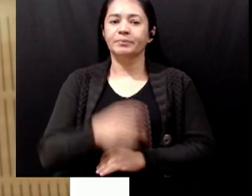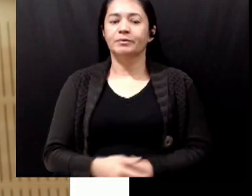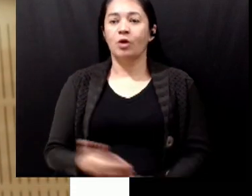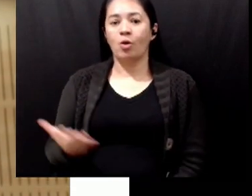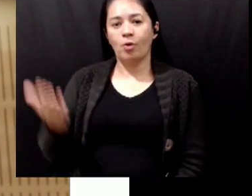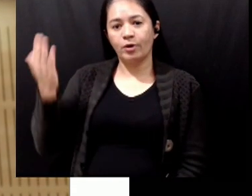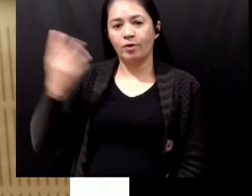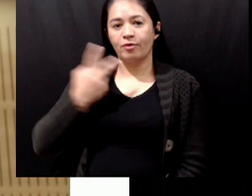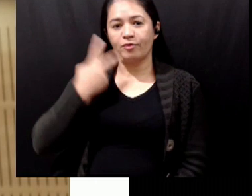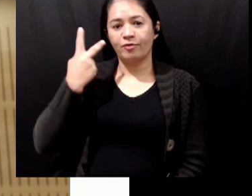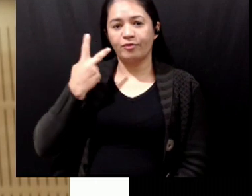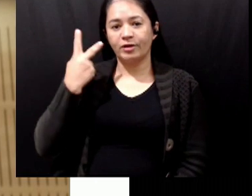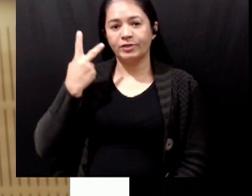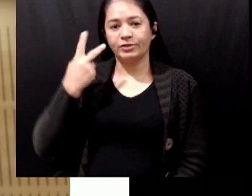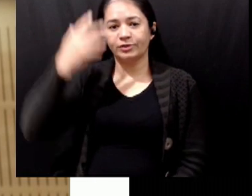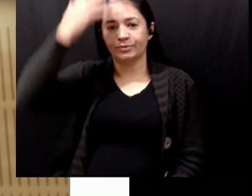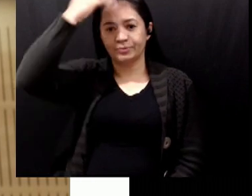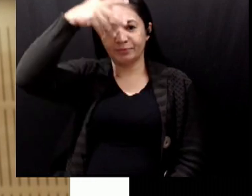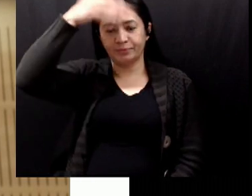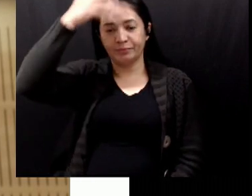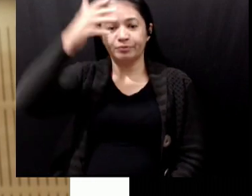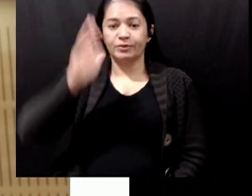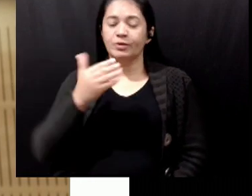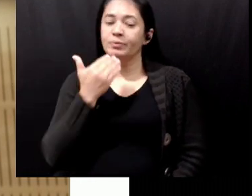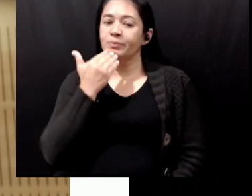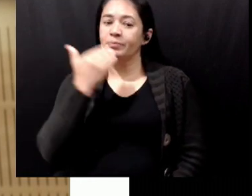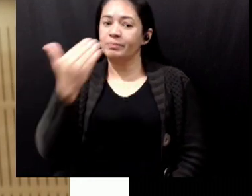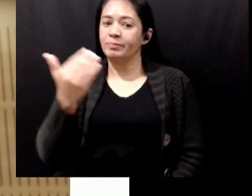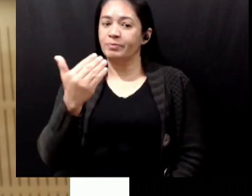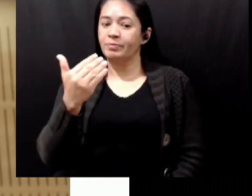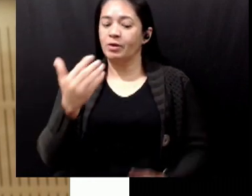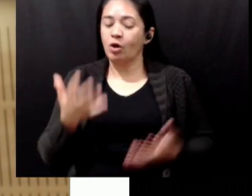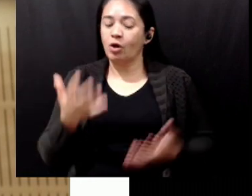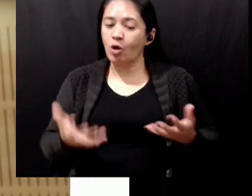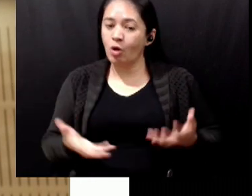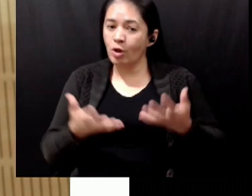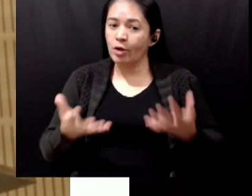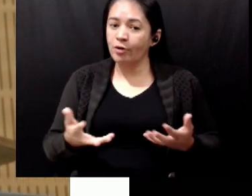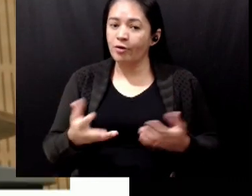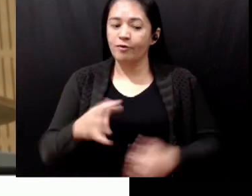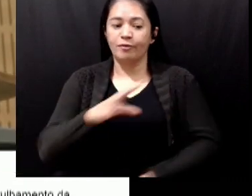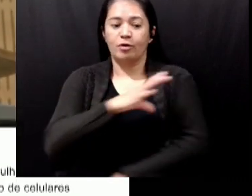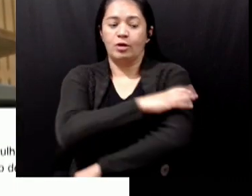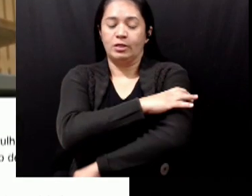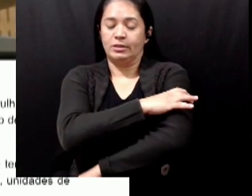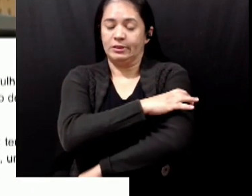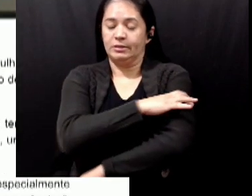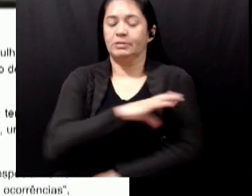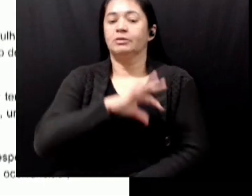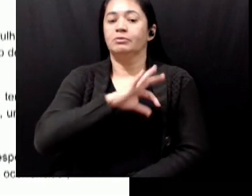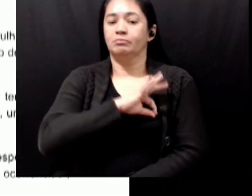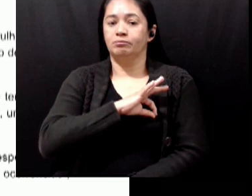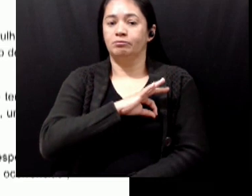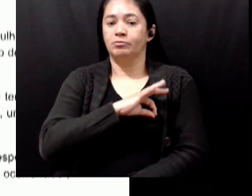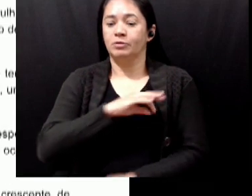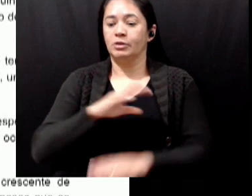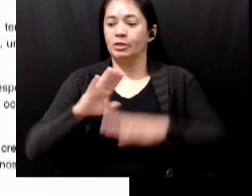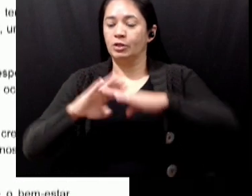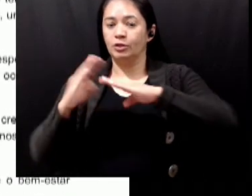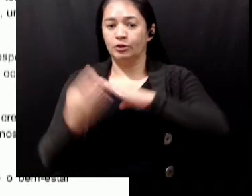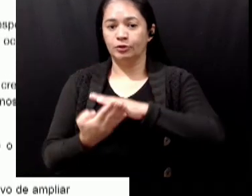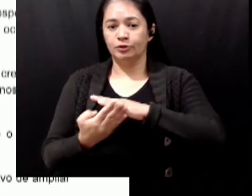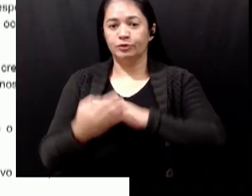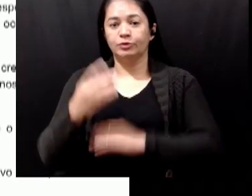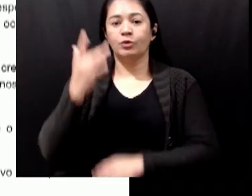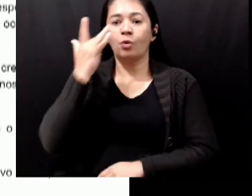da Farmadic solicita reforço no patrulhamento da Guarda Municipal no distrito do Ouro Verde. O